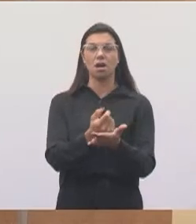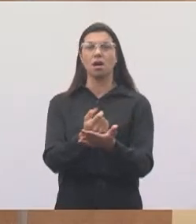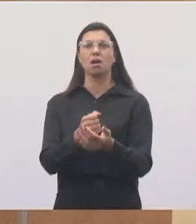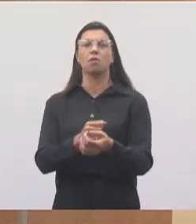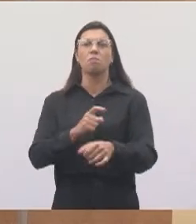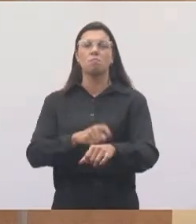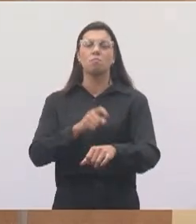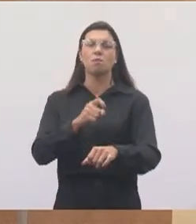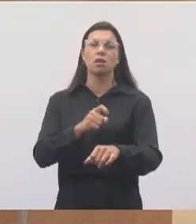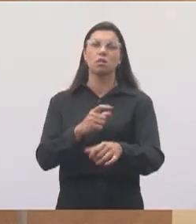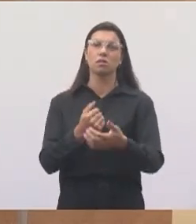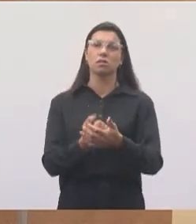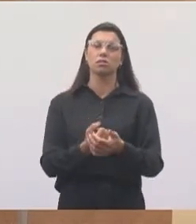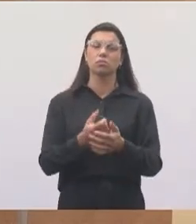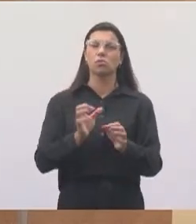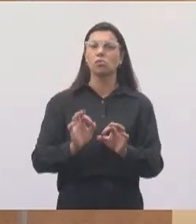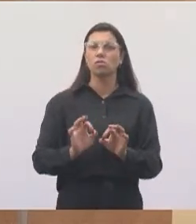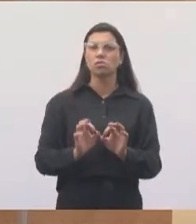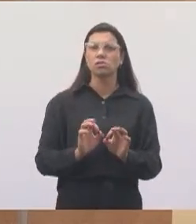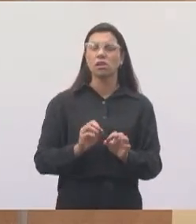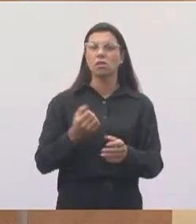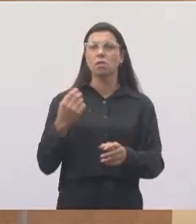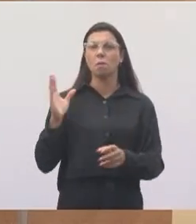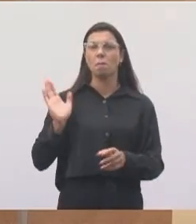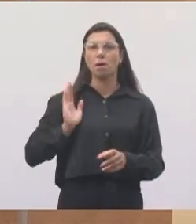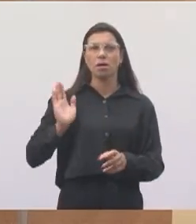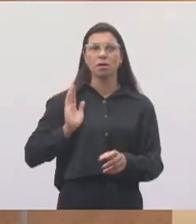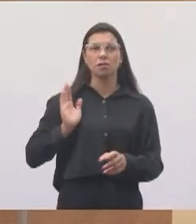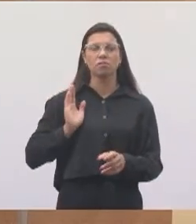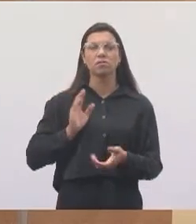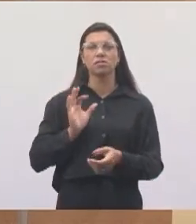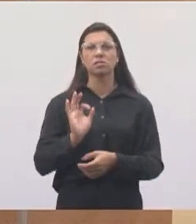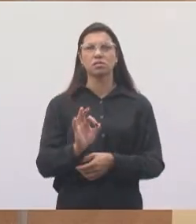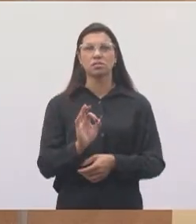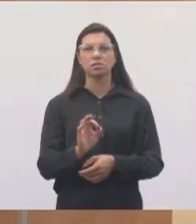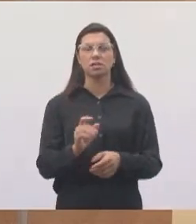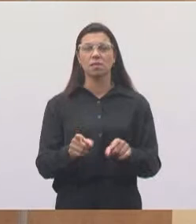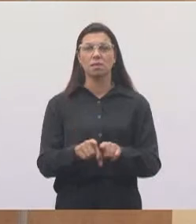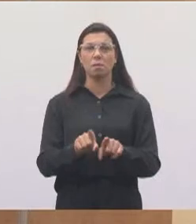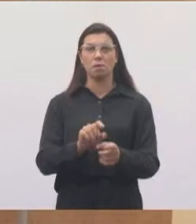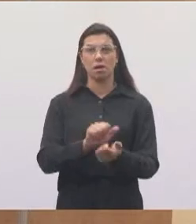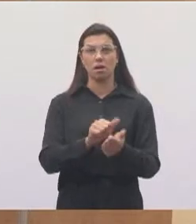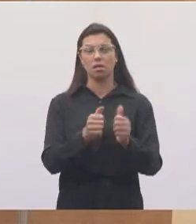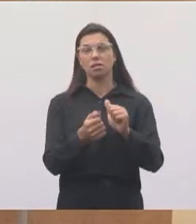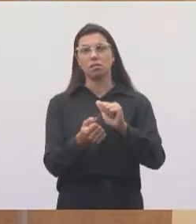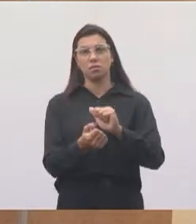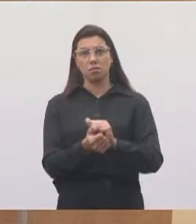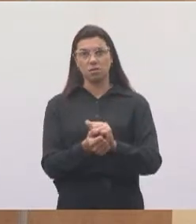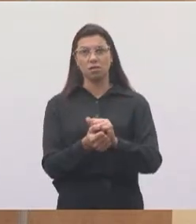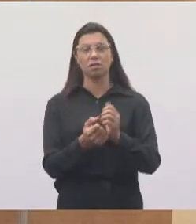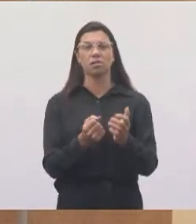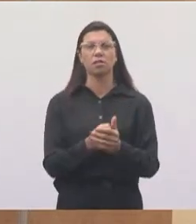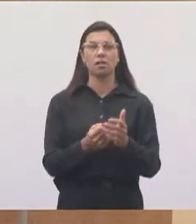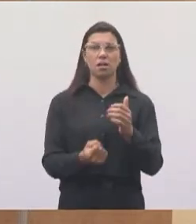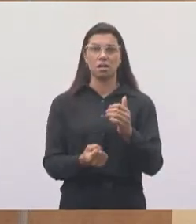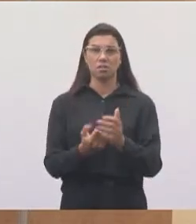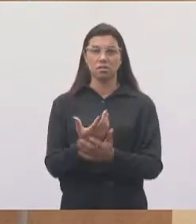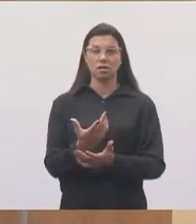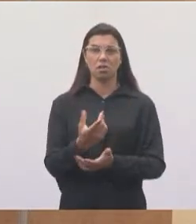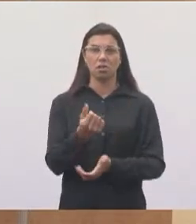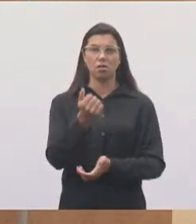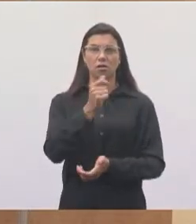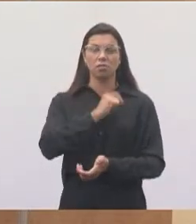a duração dos benefícios mostram ser adequados à formação das reservas